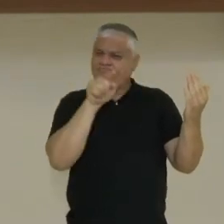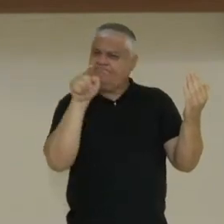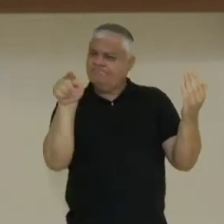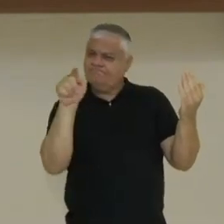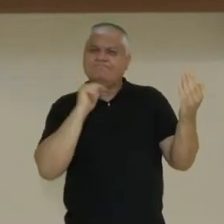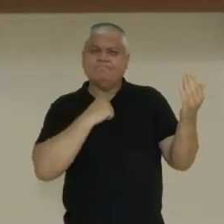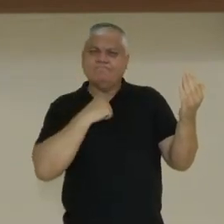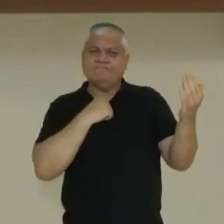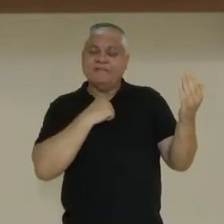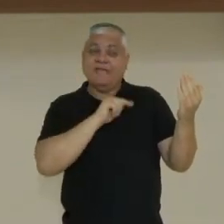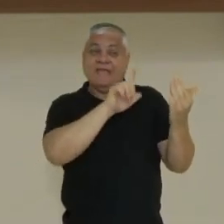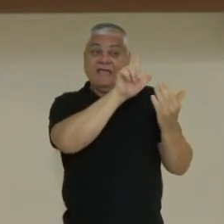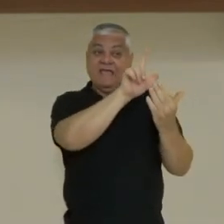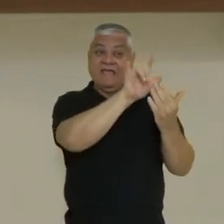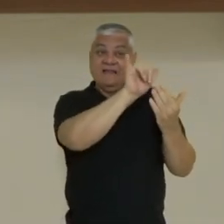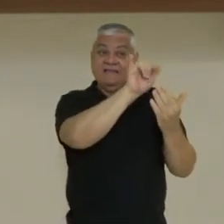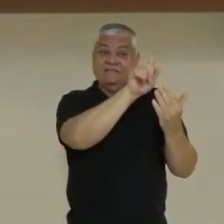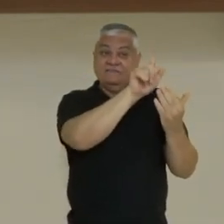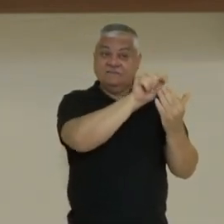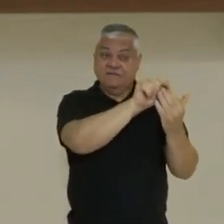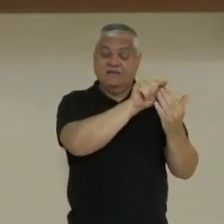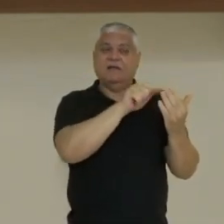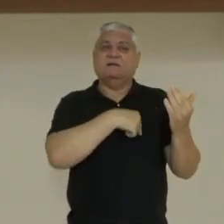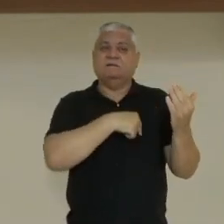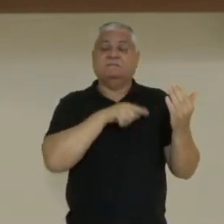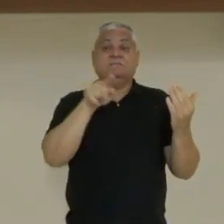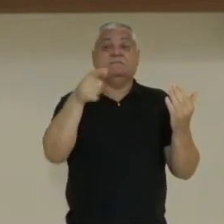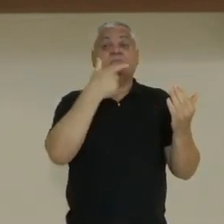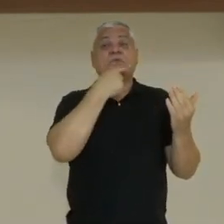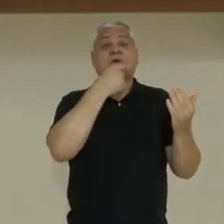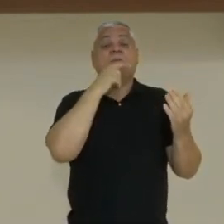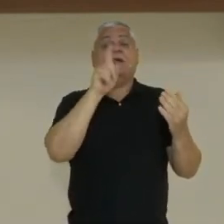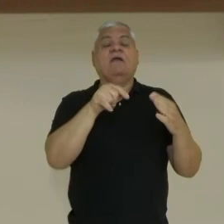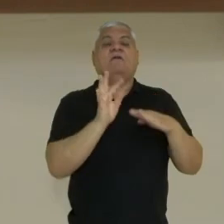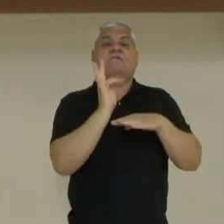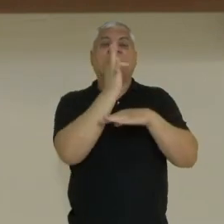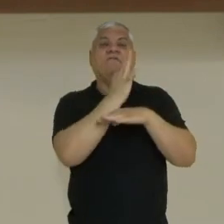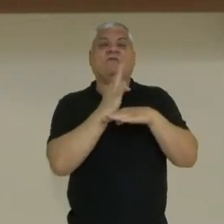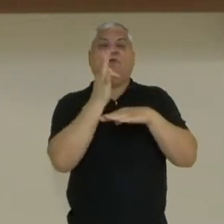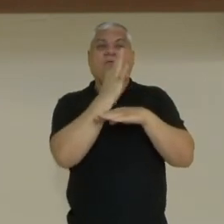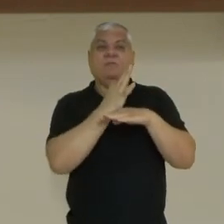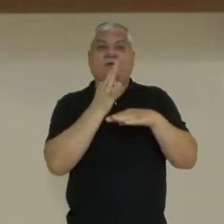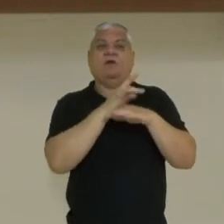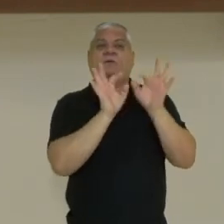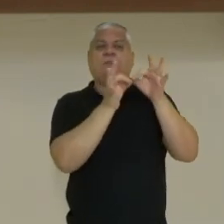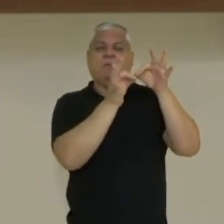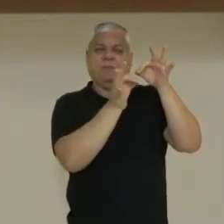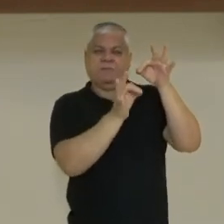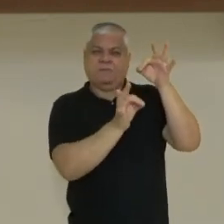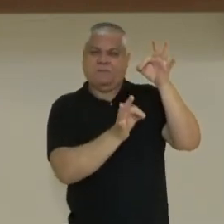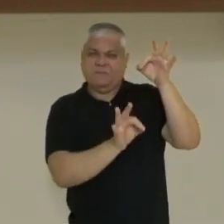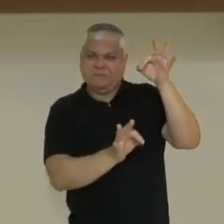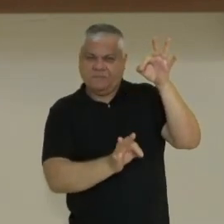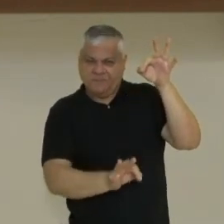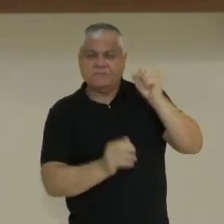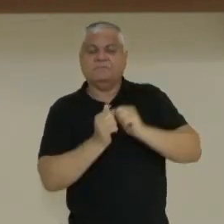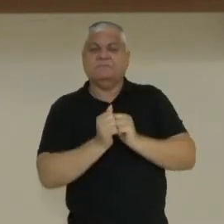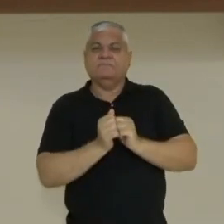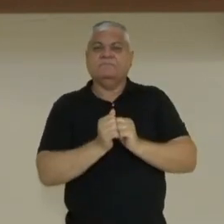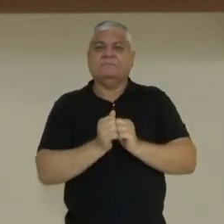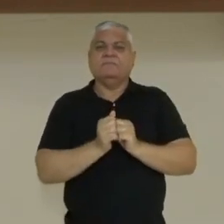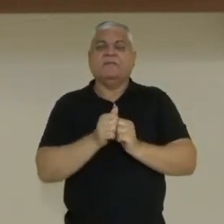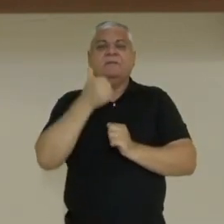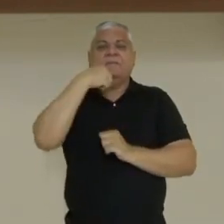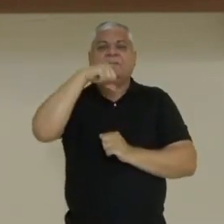a carta da Lígia, né, para o Érico Veríssimo, é um quê? Bem maior do que a carta escrita por